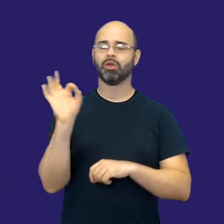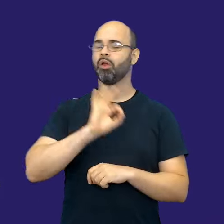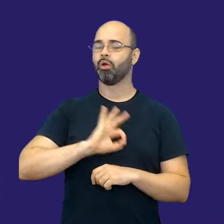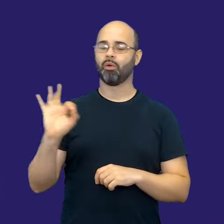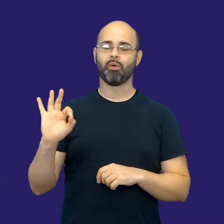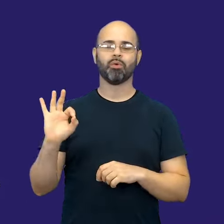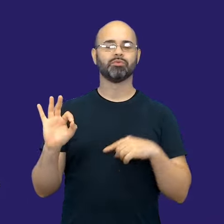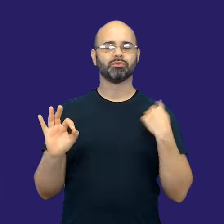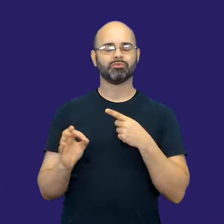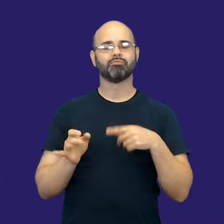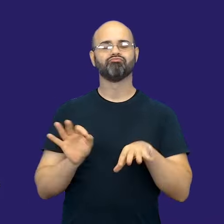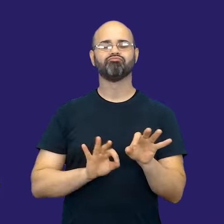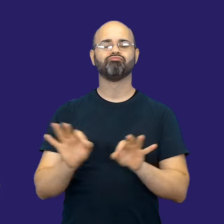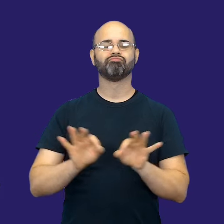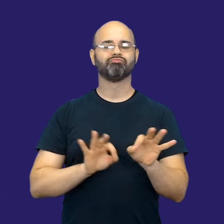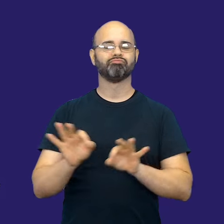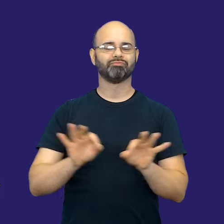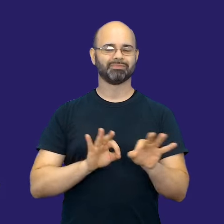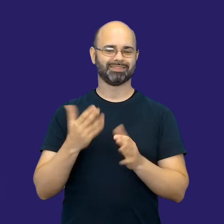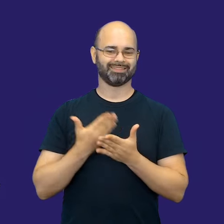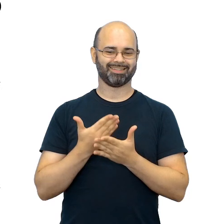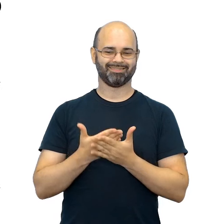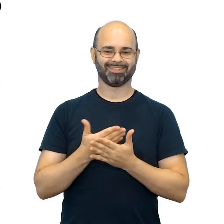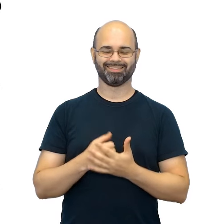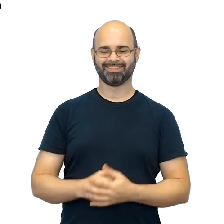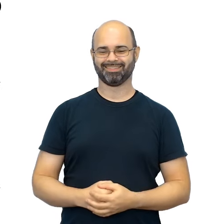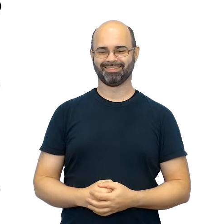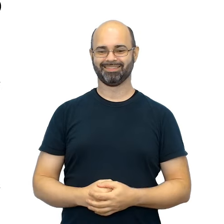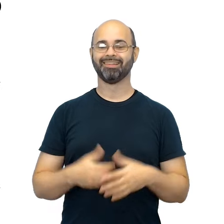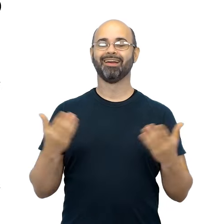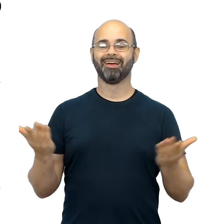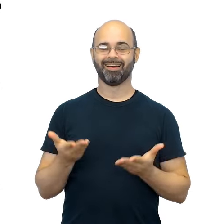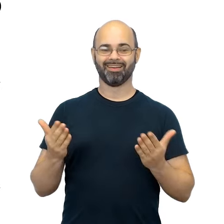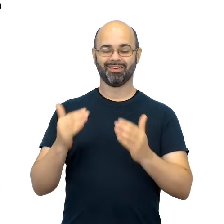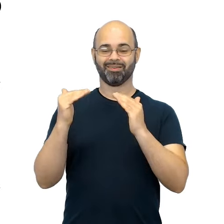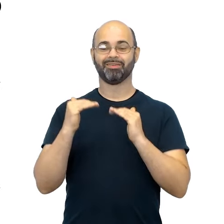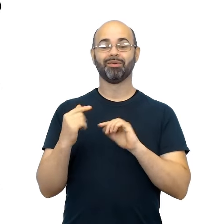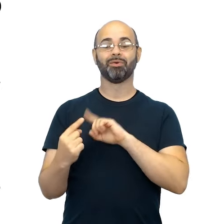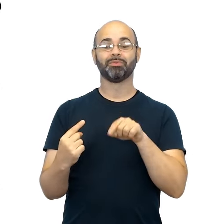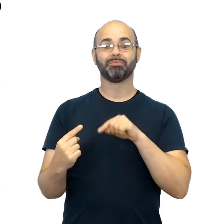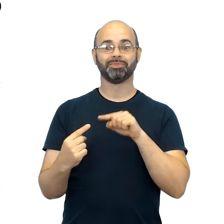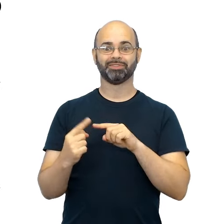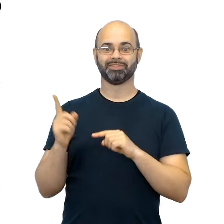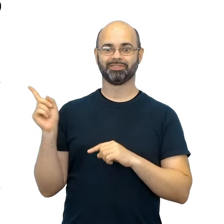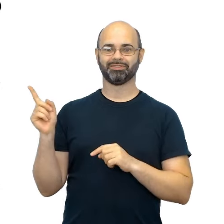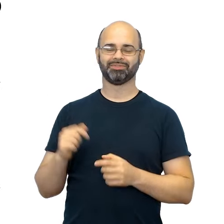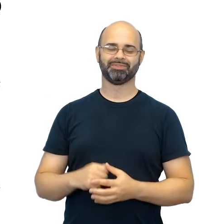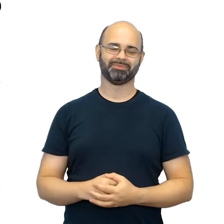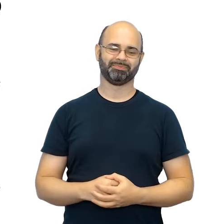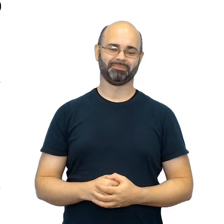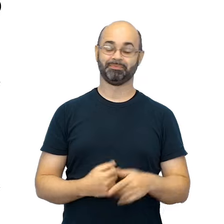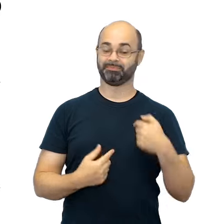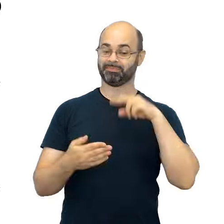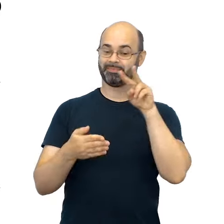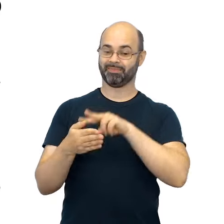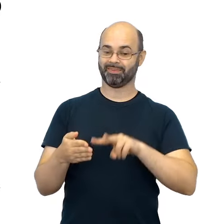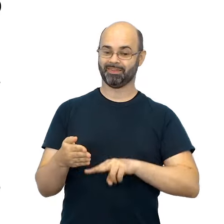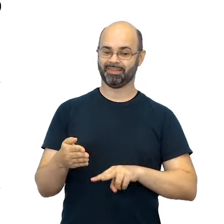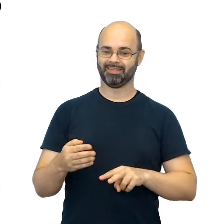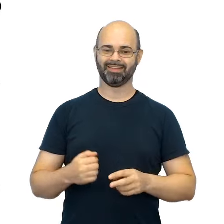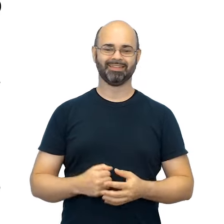nosso planejamento das nossas aulas. Agora sim, Valdir, vamos para os objetivos. Bom, vou ler os objetivos de